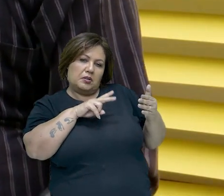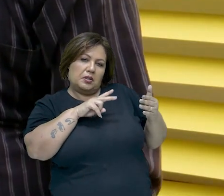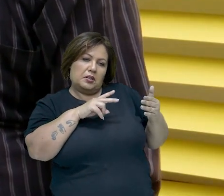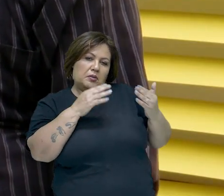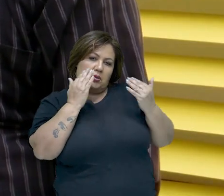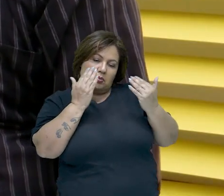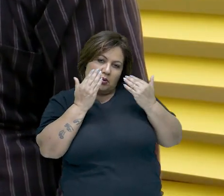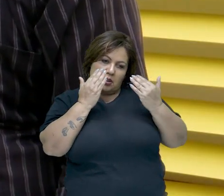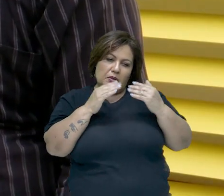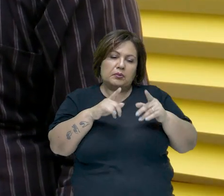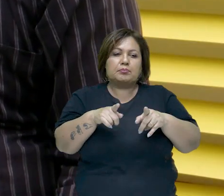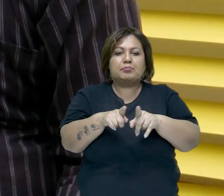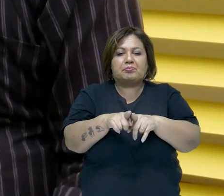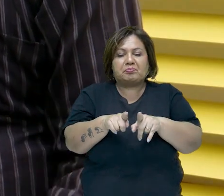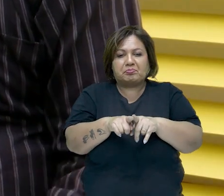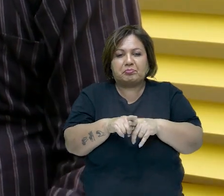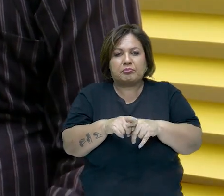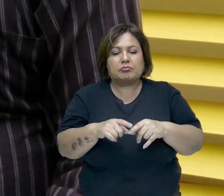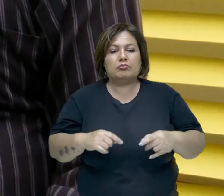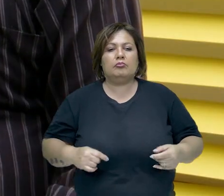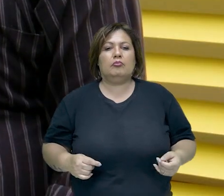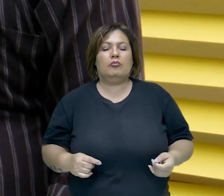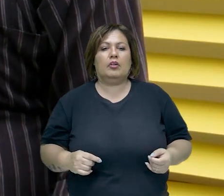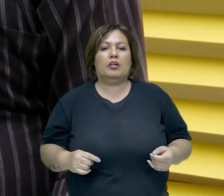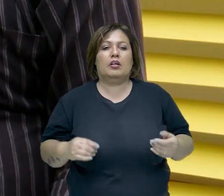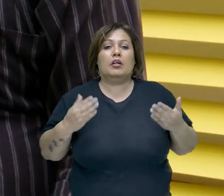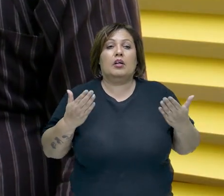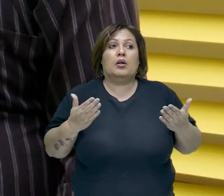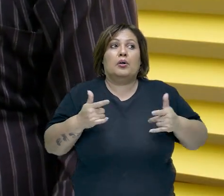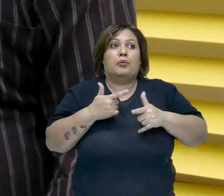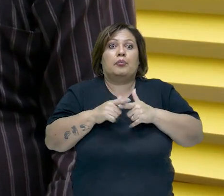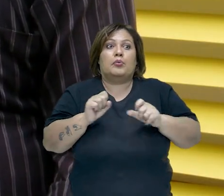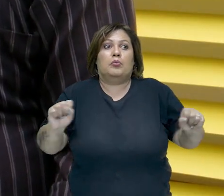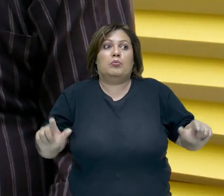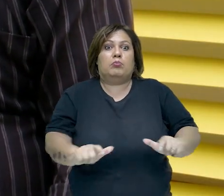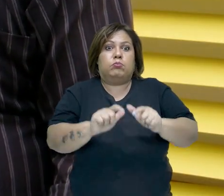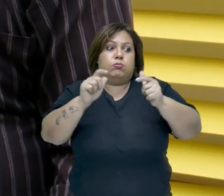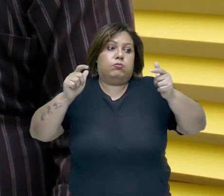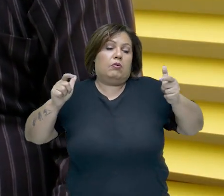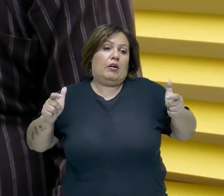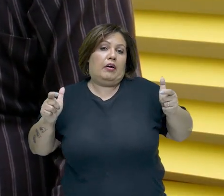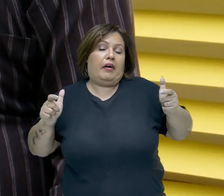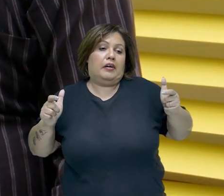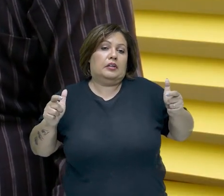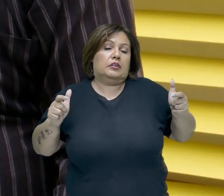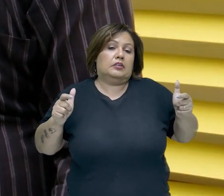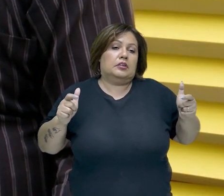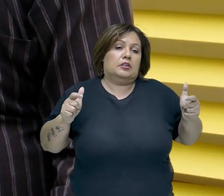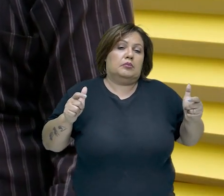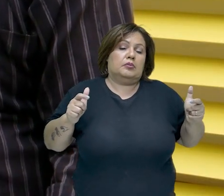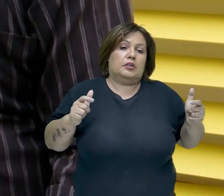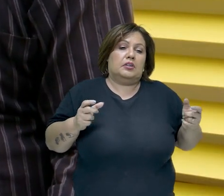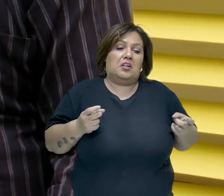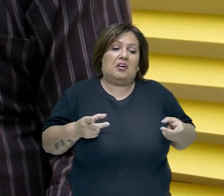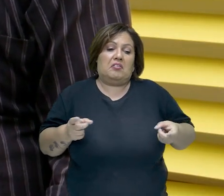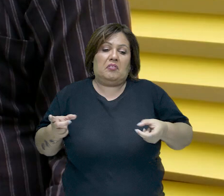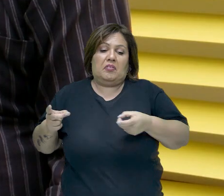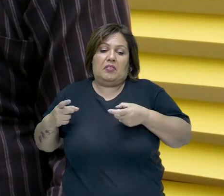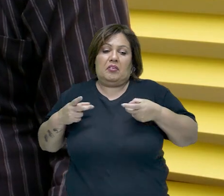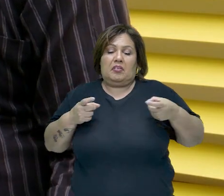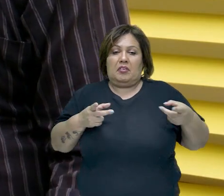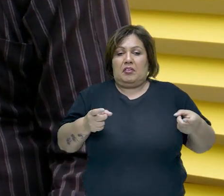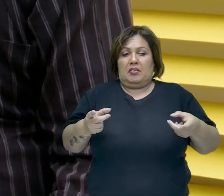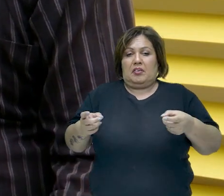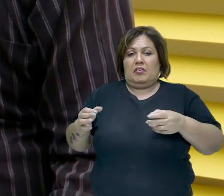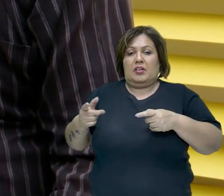fiscalização, estão preparadas para usar. O problema é a grande maioria que comercializa ilegalmente,